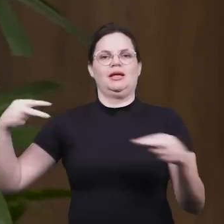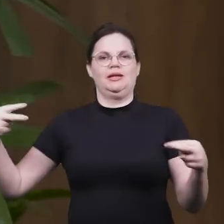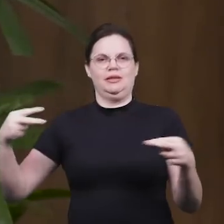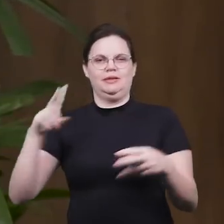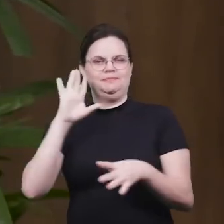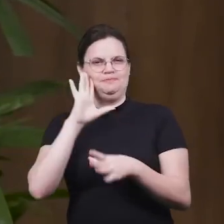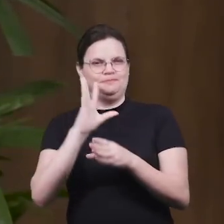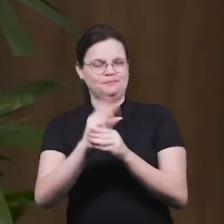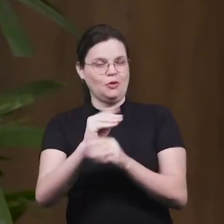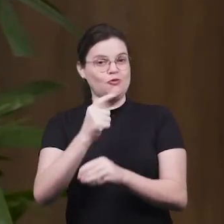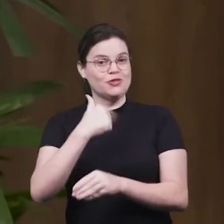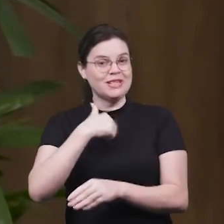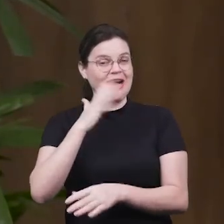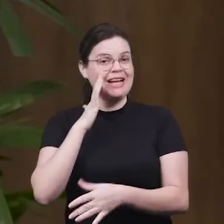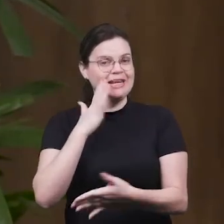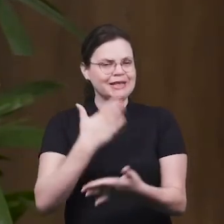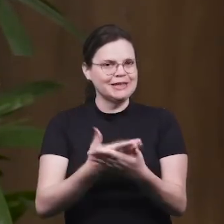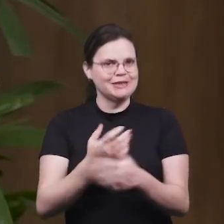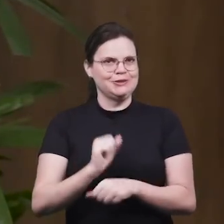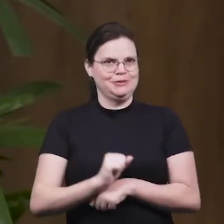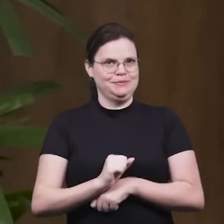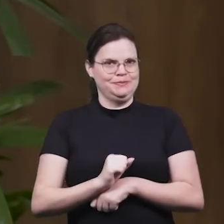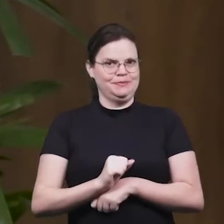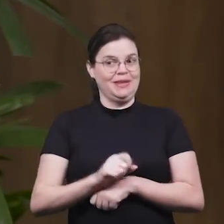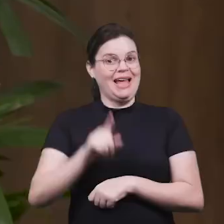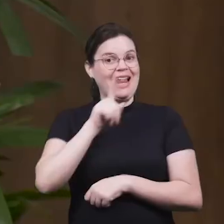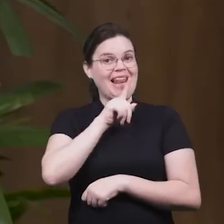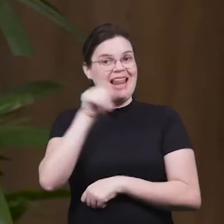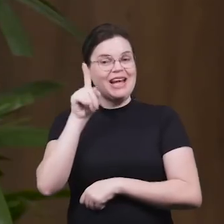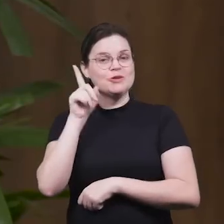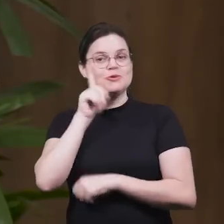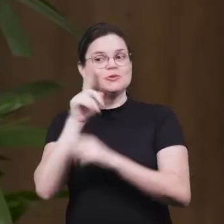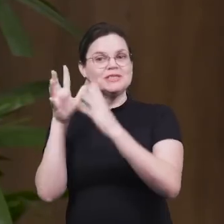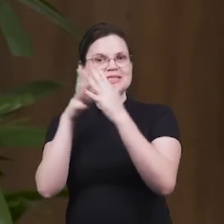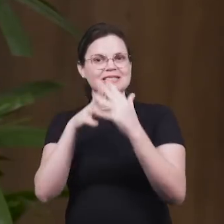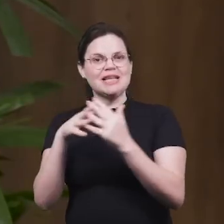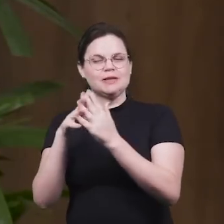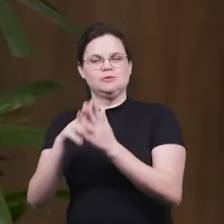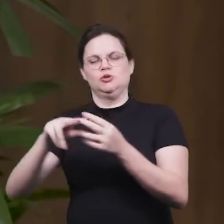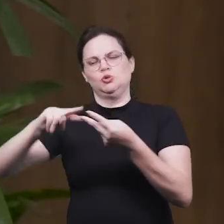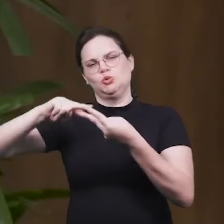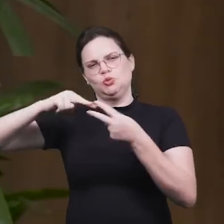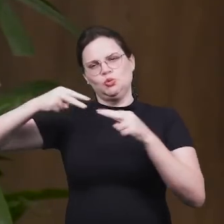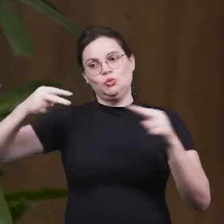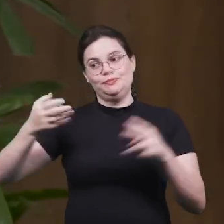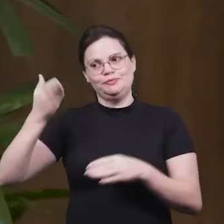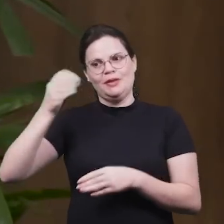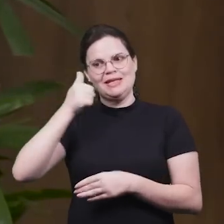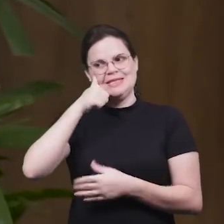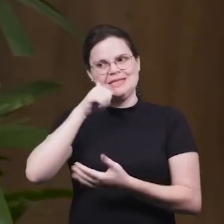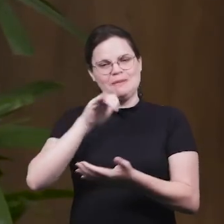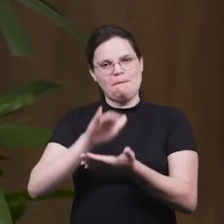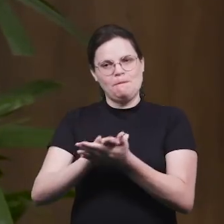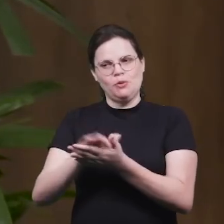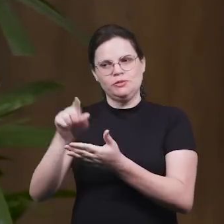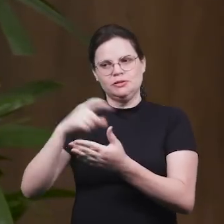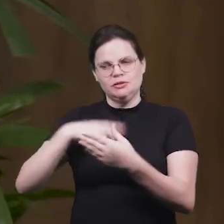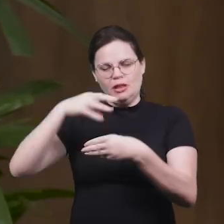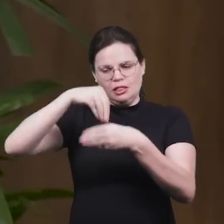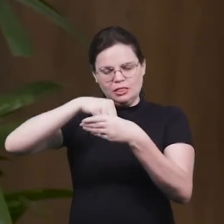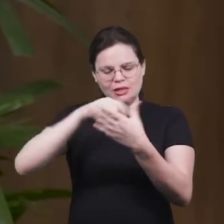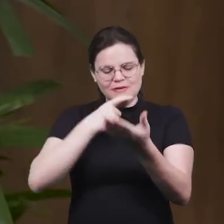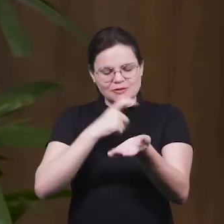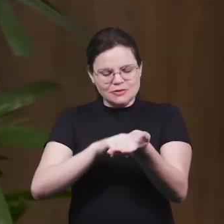ou não, mas DNA dos Estados Unidos descobriu que Tamila tem uma porcentagem